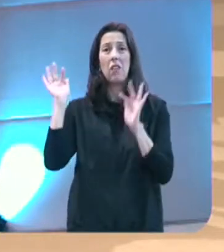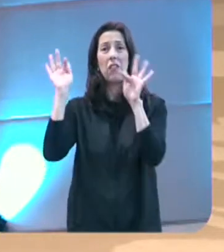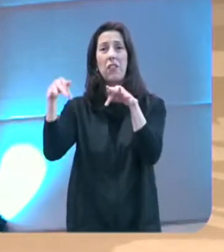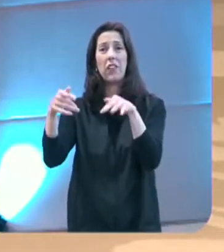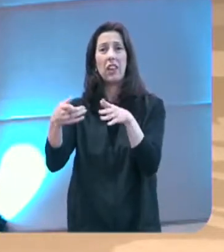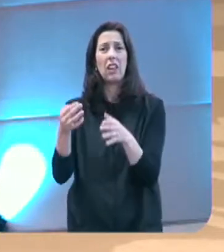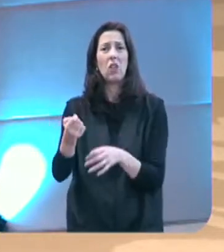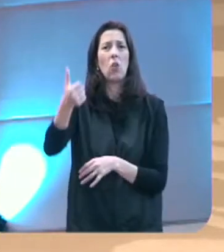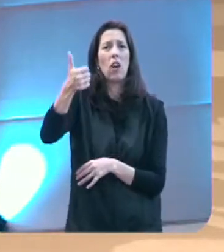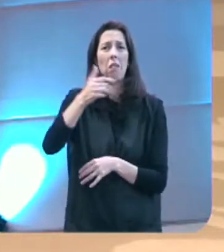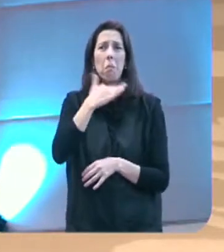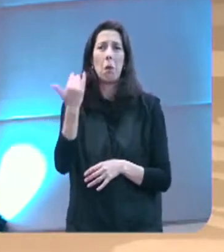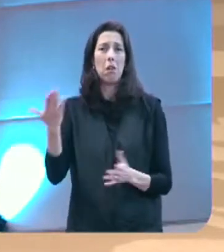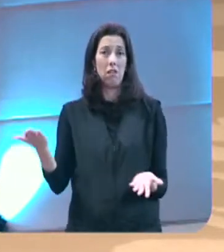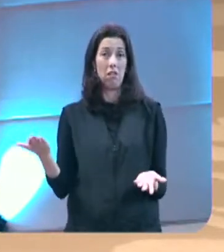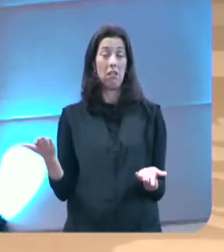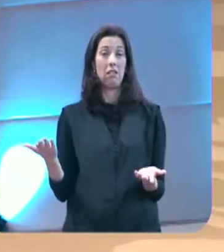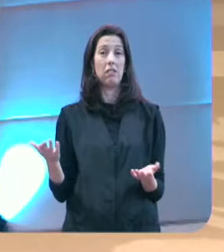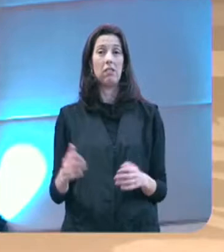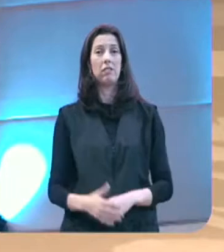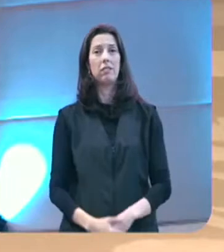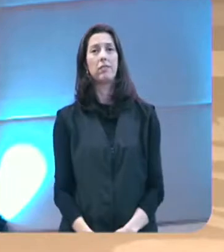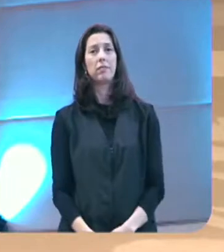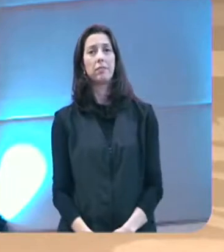vida estava muito próximo.